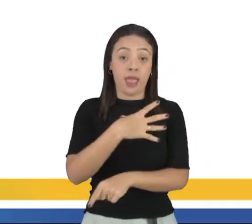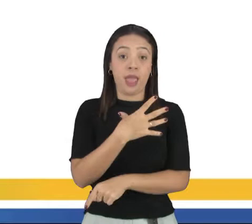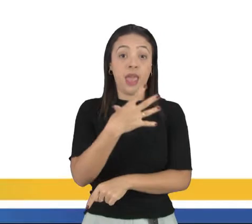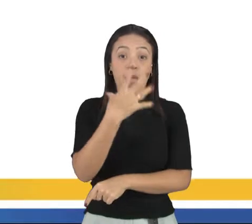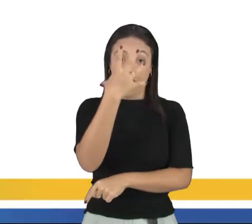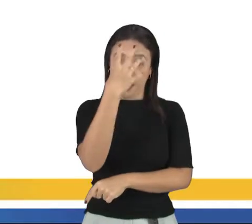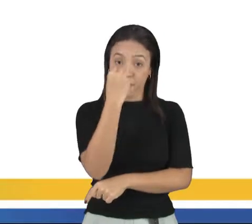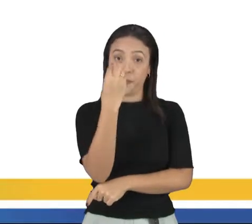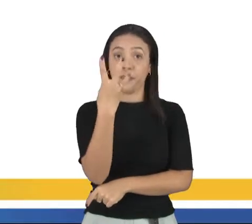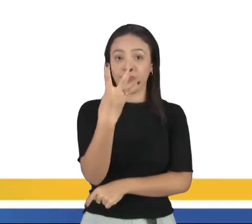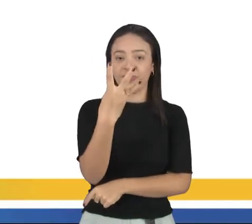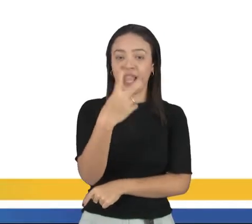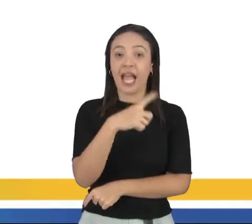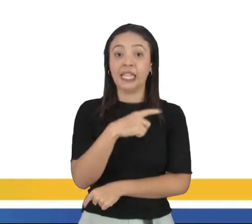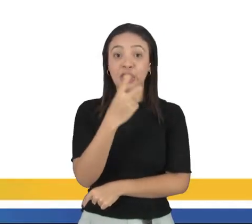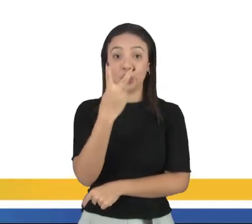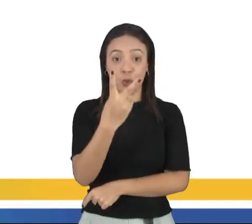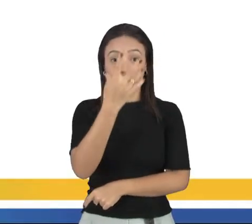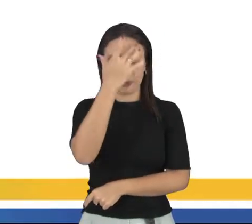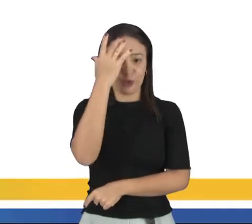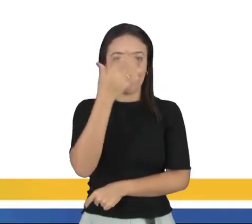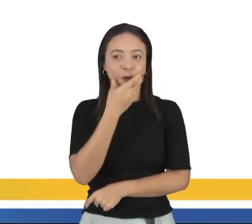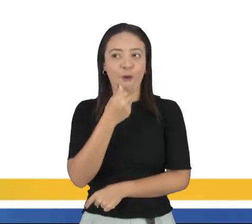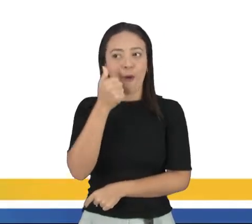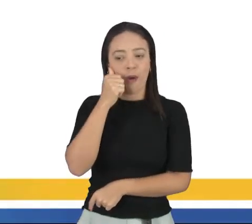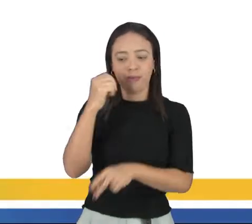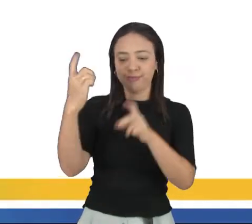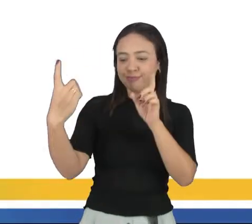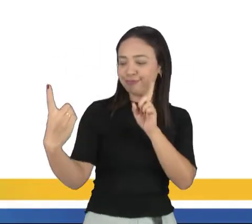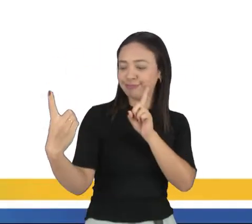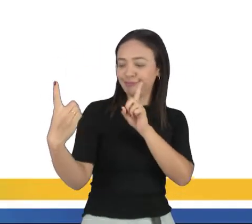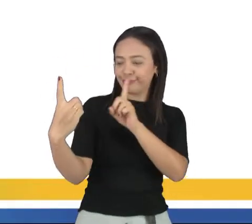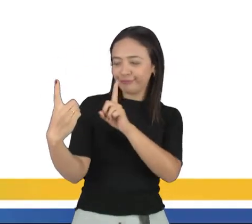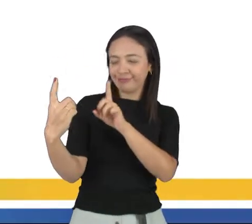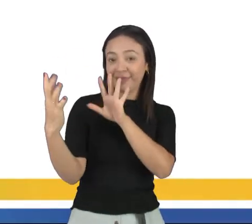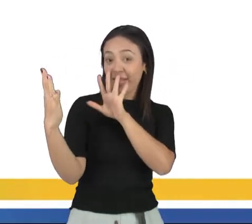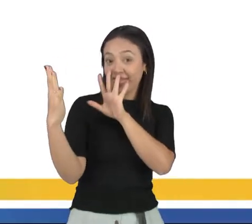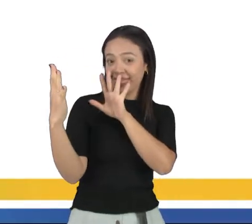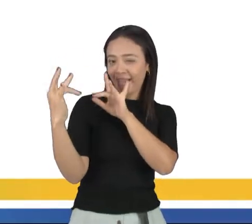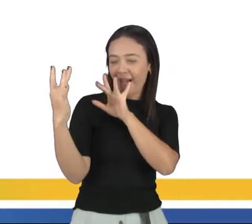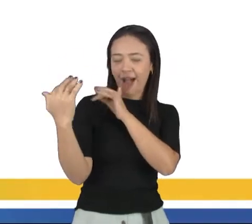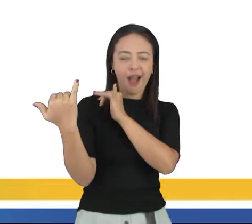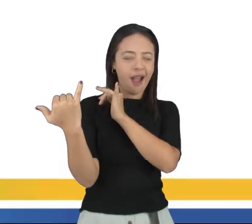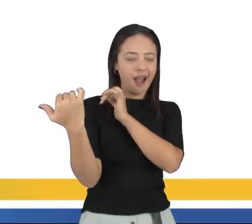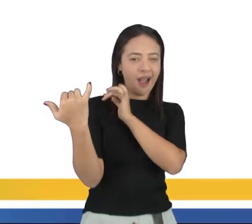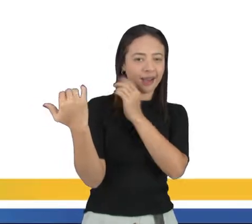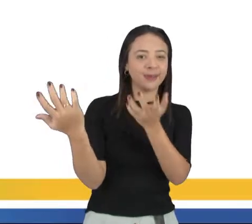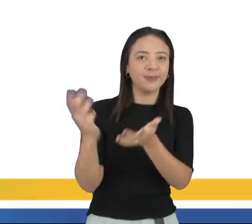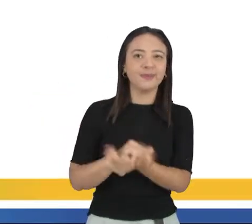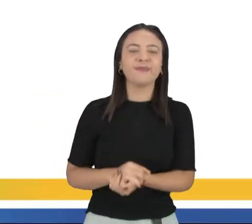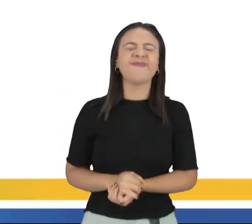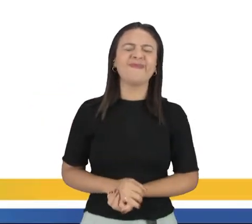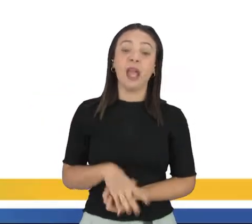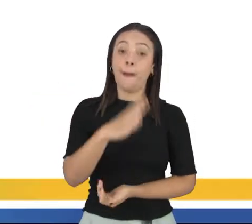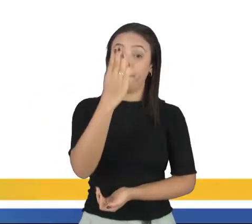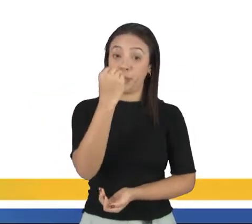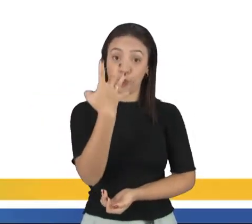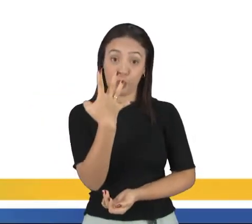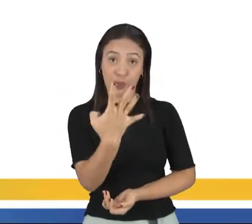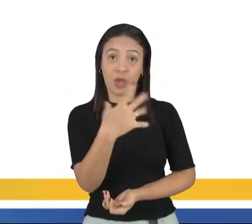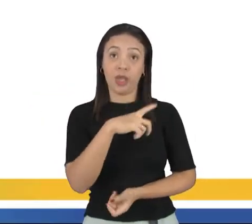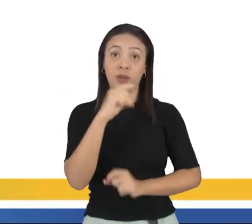tem mais de três um casal e o homem cortejando a moça um casal namorando né e na na